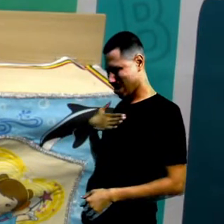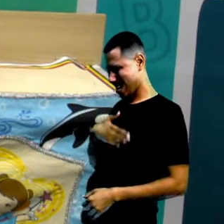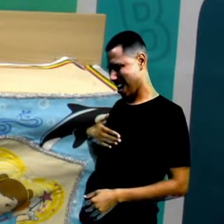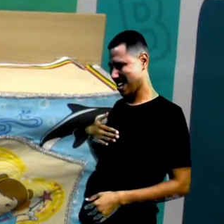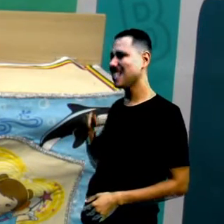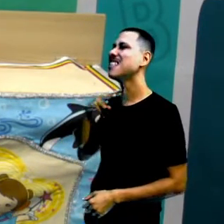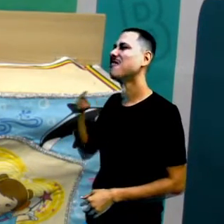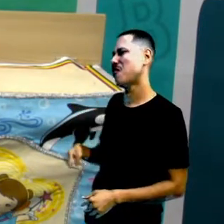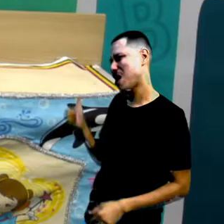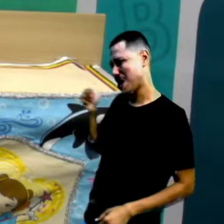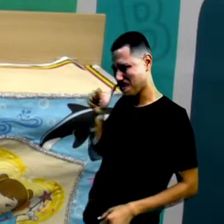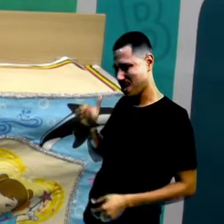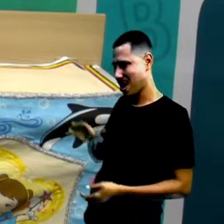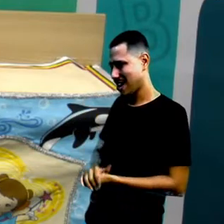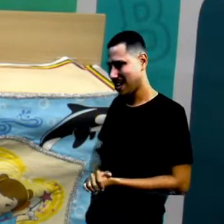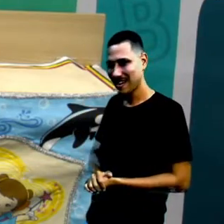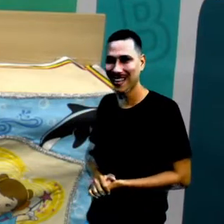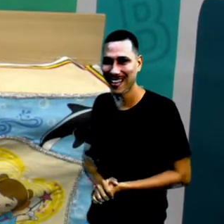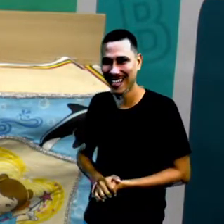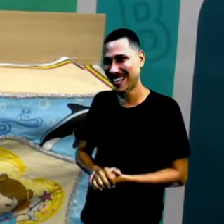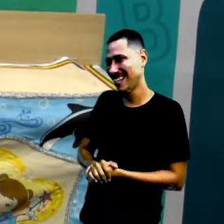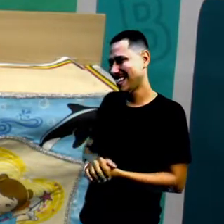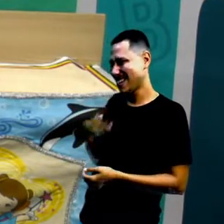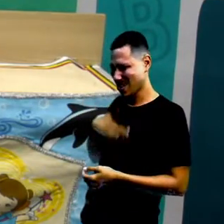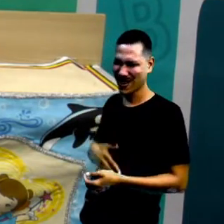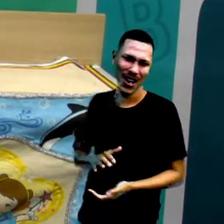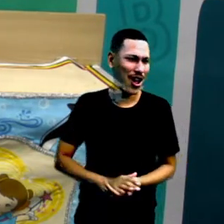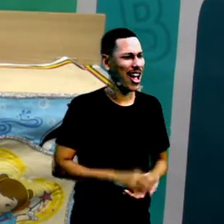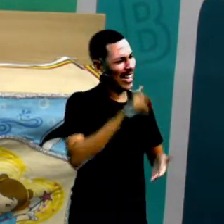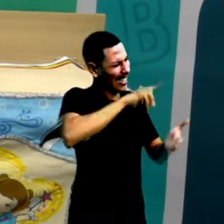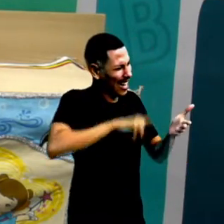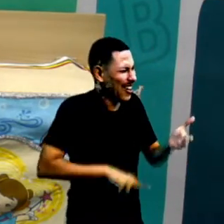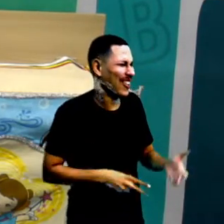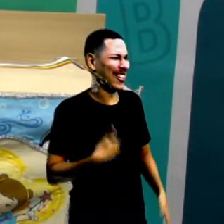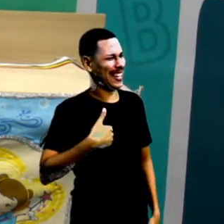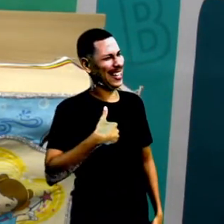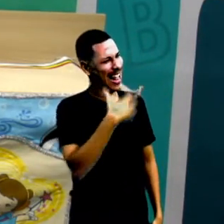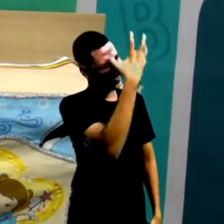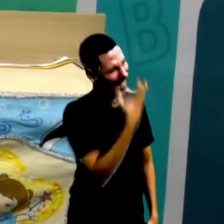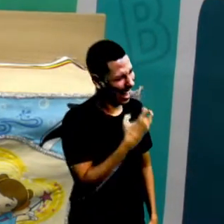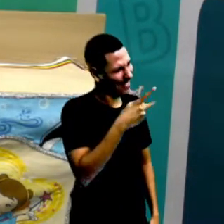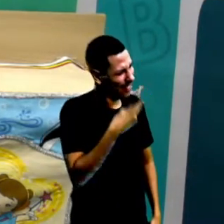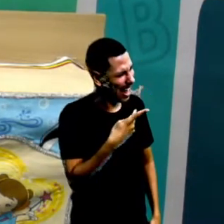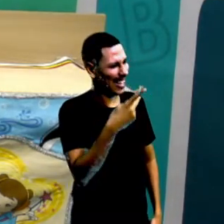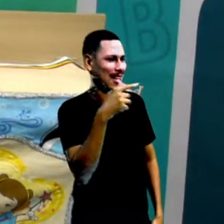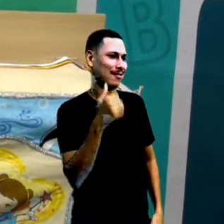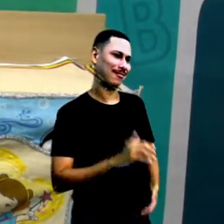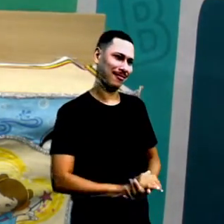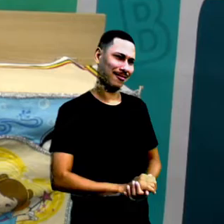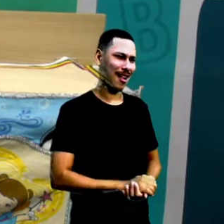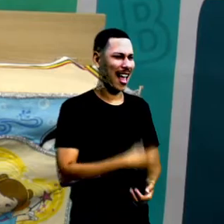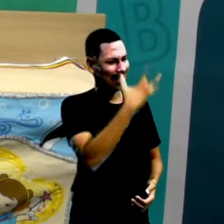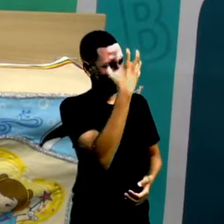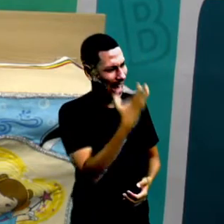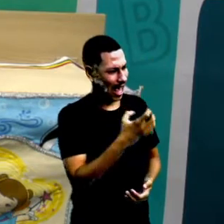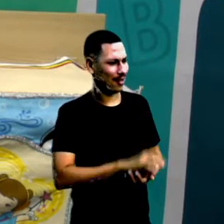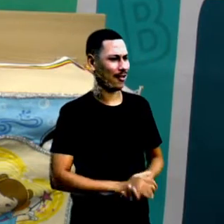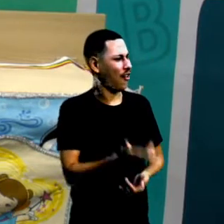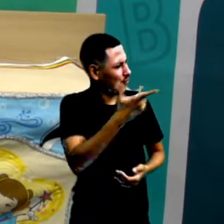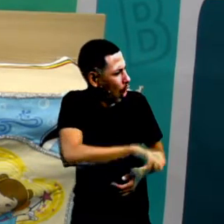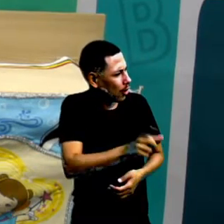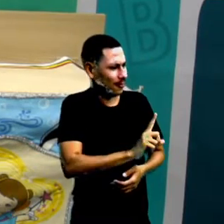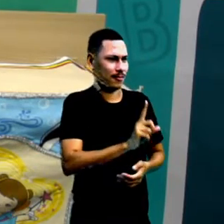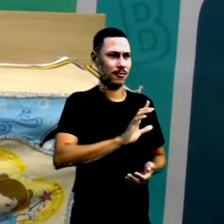gostou leiturinha Sério leiturinha ela não ela não repetiu